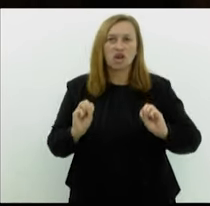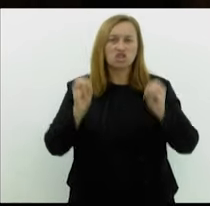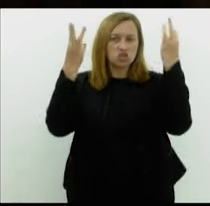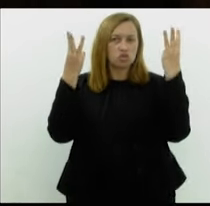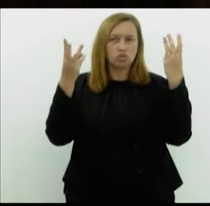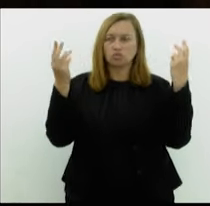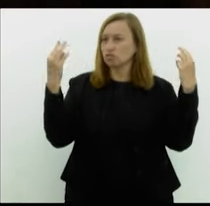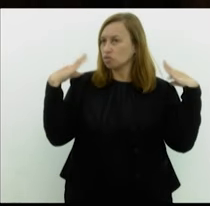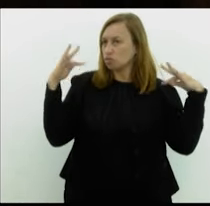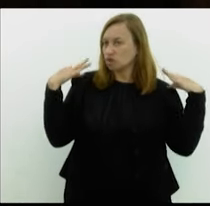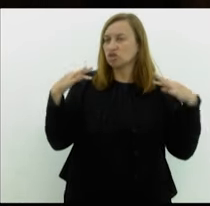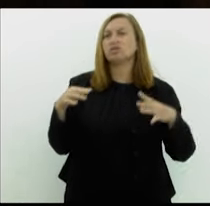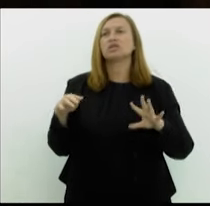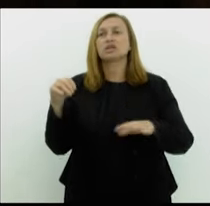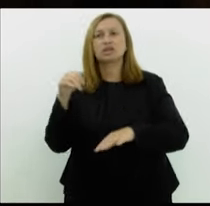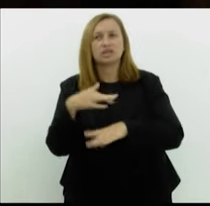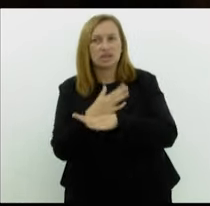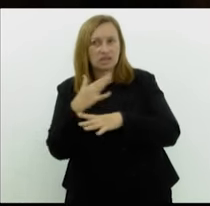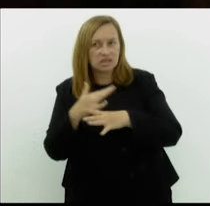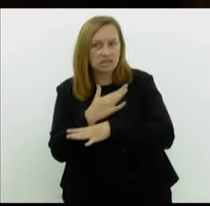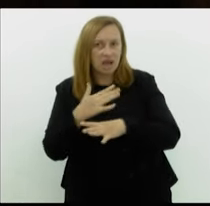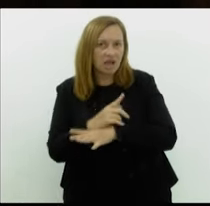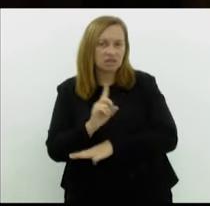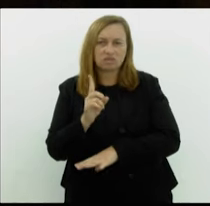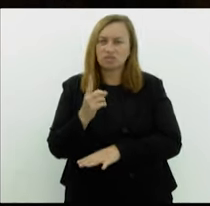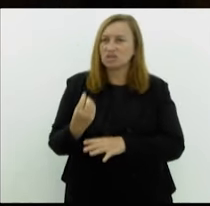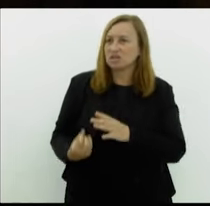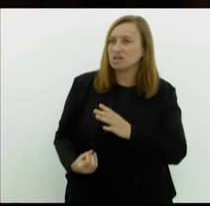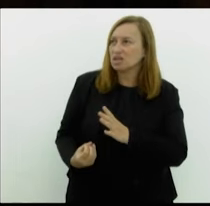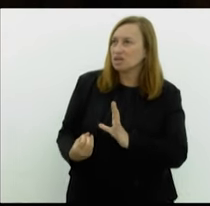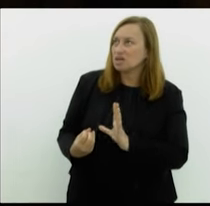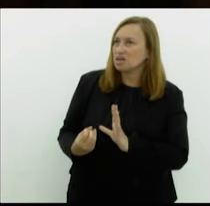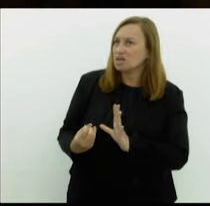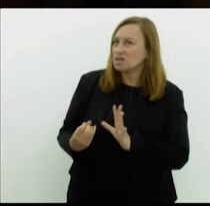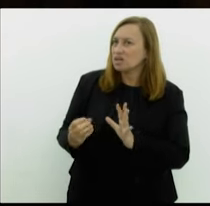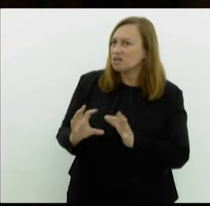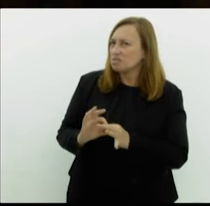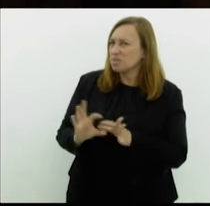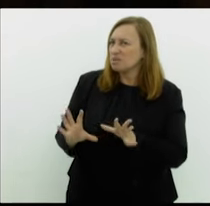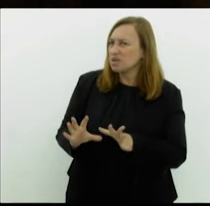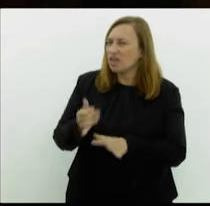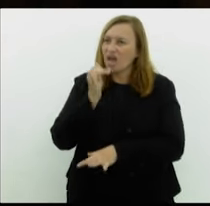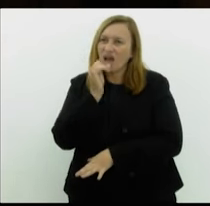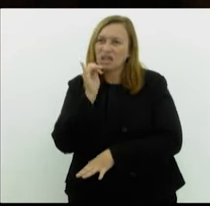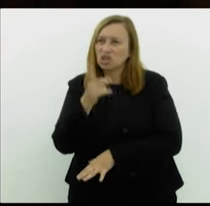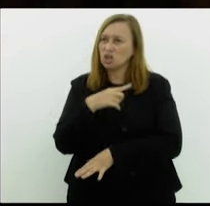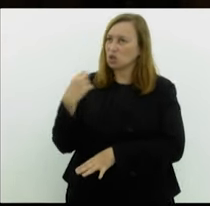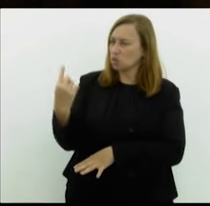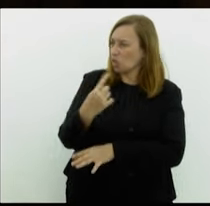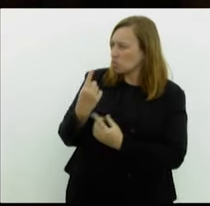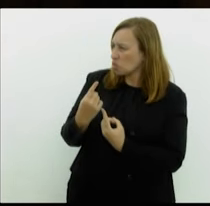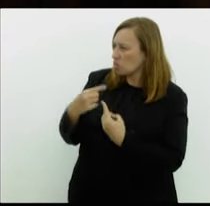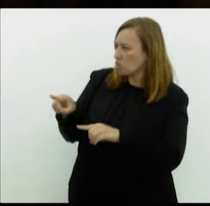turismo da cidade e aí não se crie... Não permitamos que se crie a narrativa que nós somos